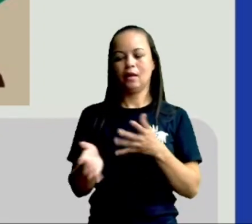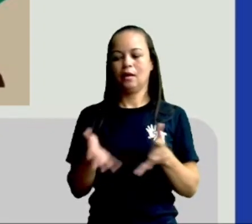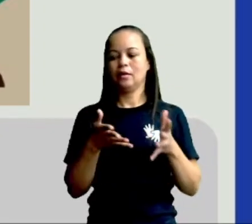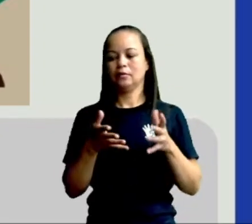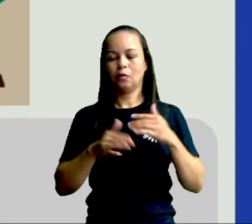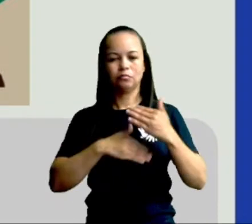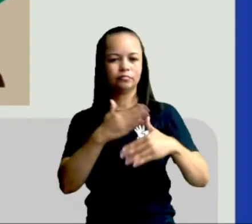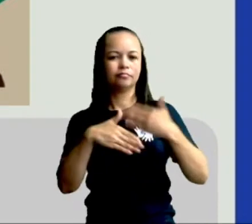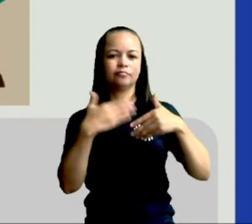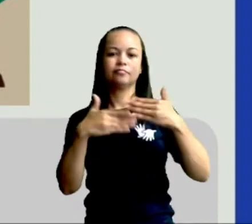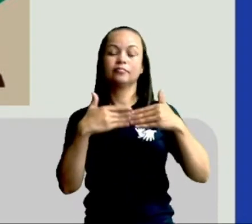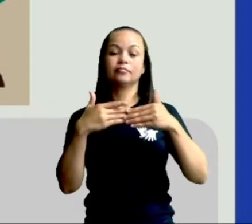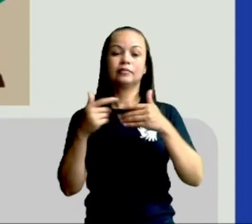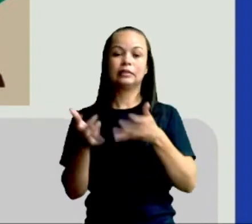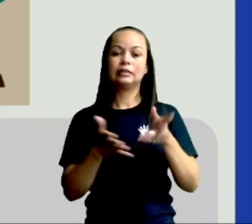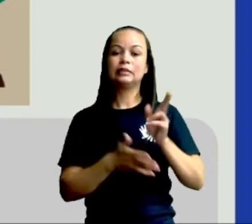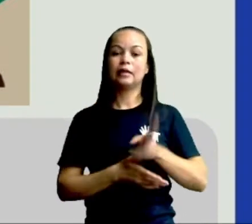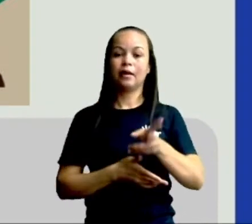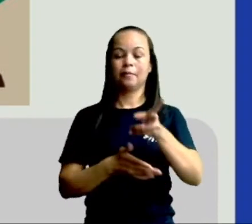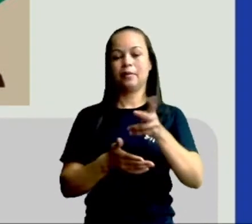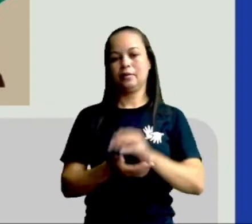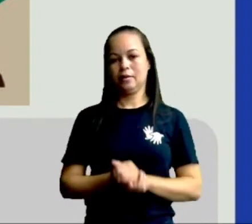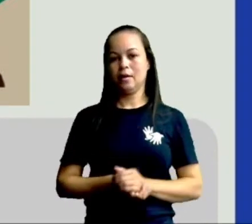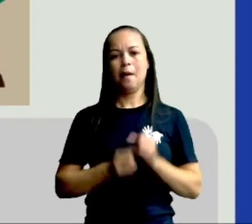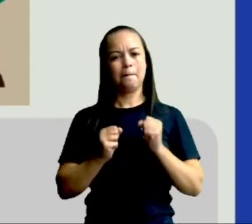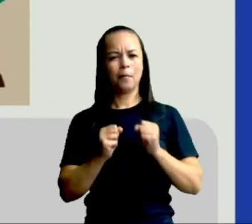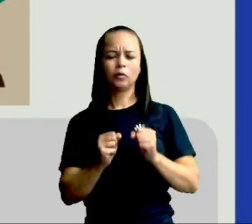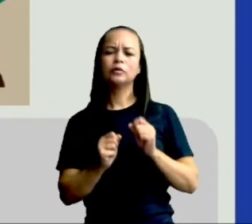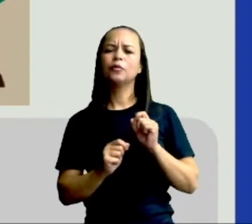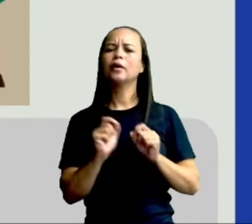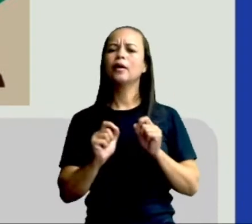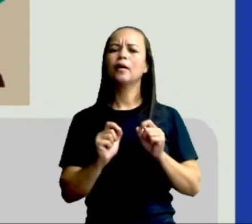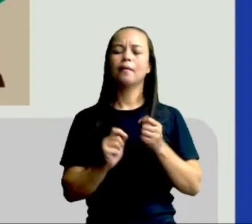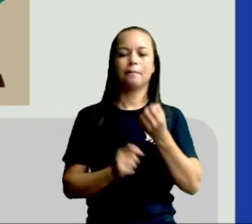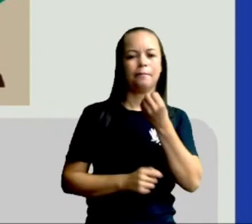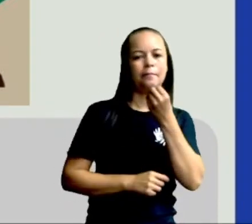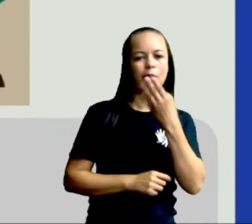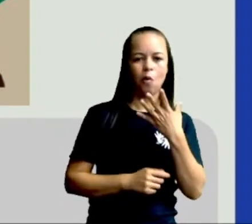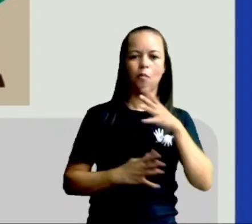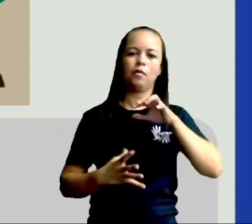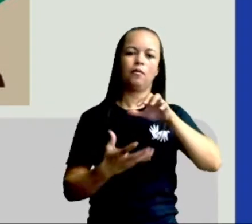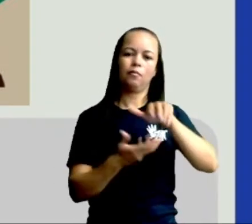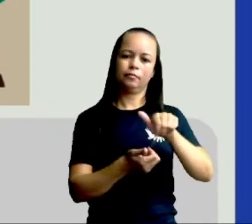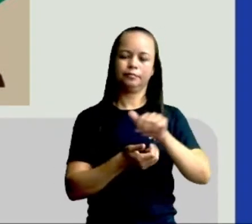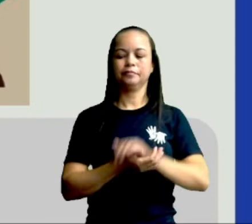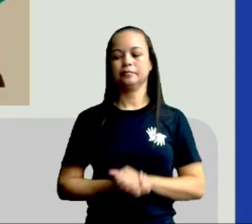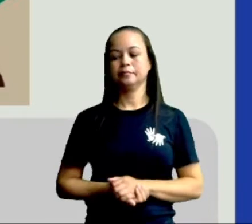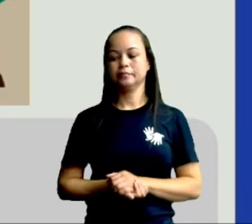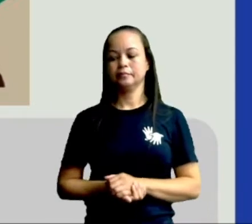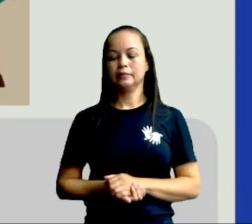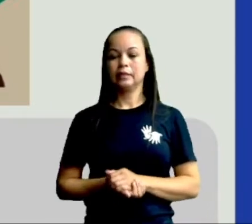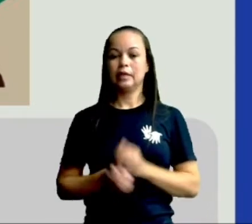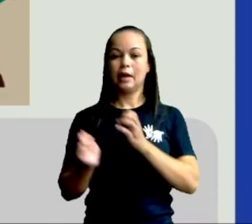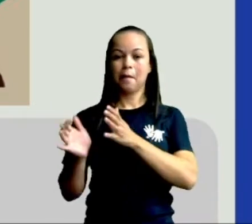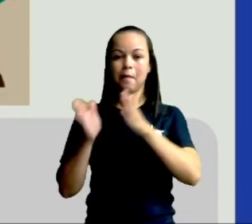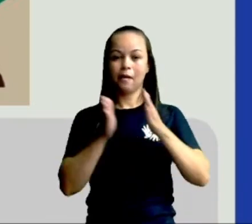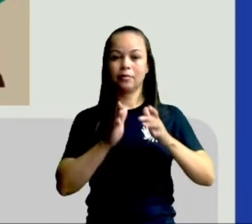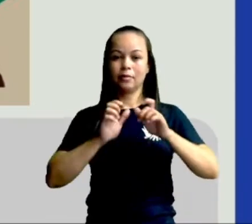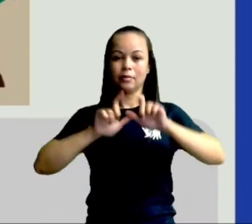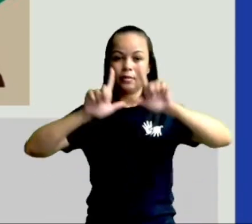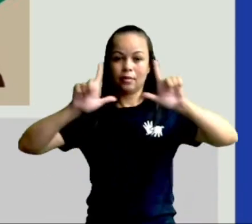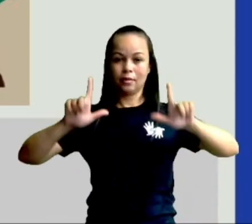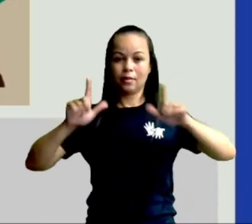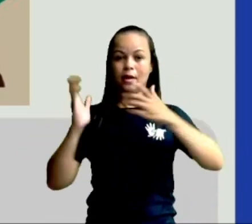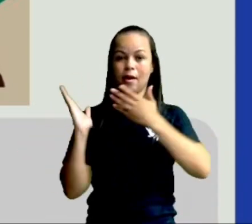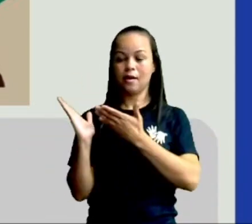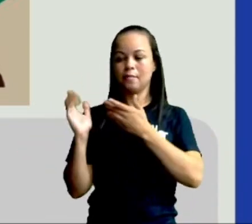constante evolução. E isso pode ser o quê? Bom para o planeta, gente. E aqui, ó, gente, a partir dessa imagem você vê aqui, ó,